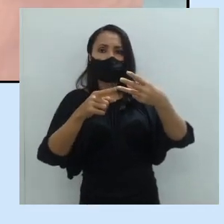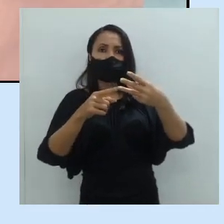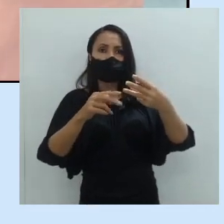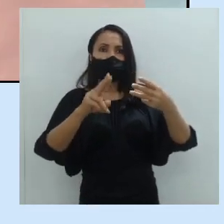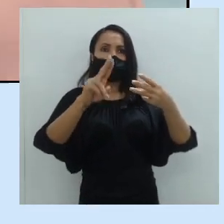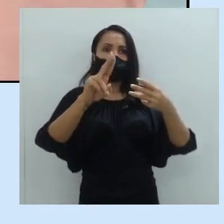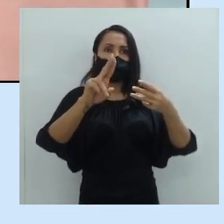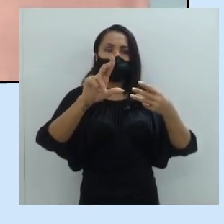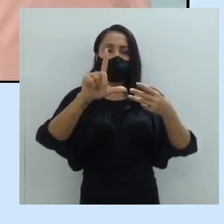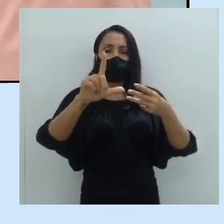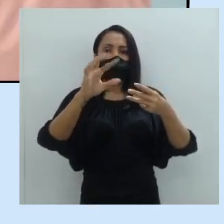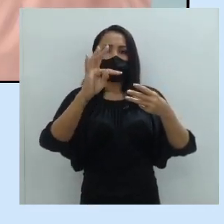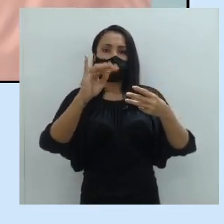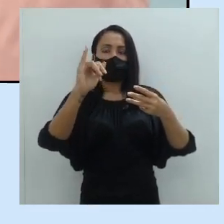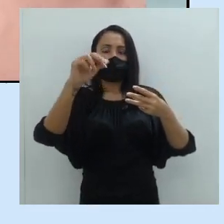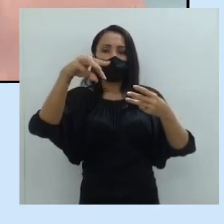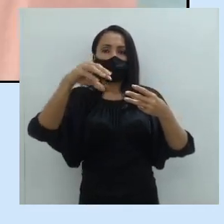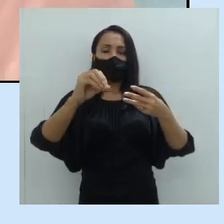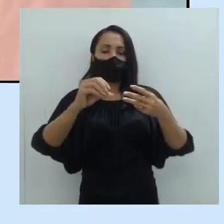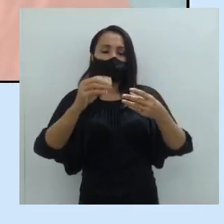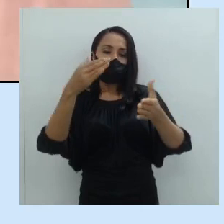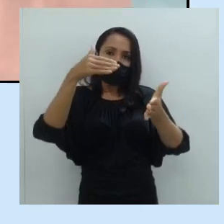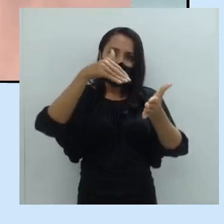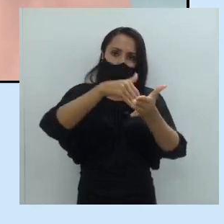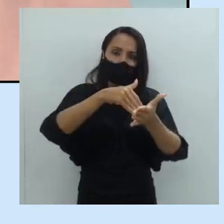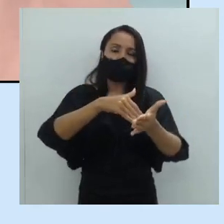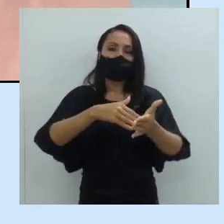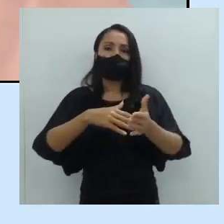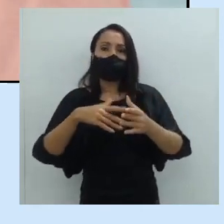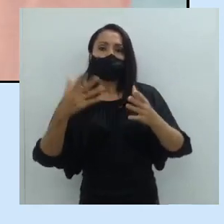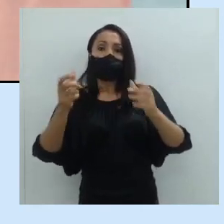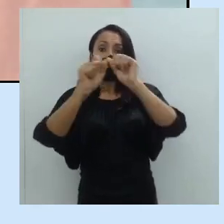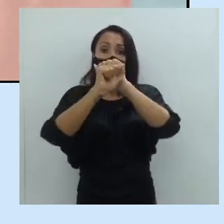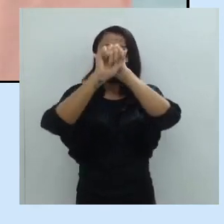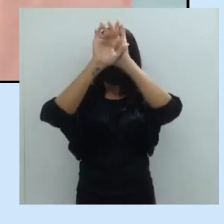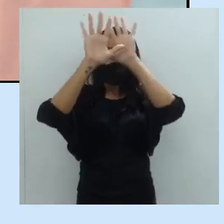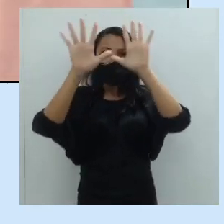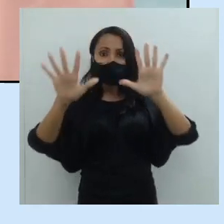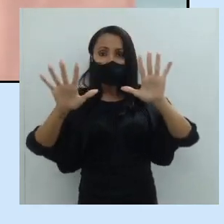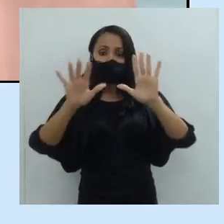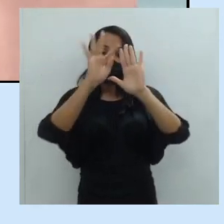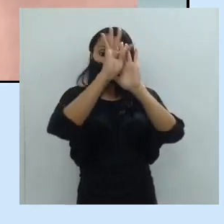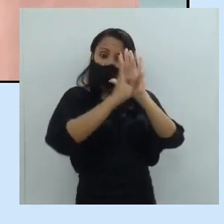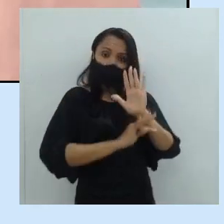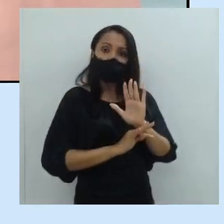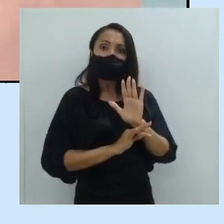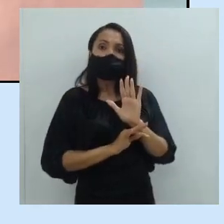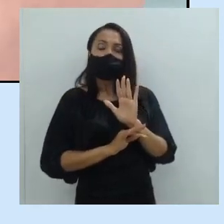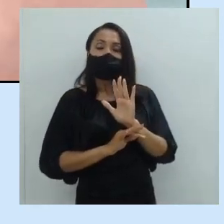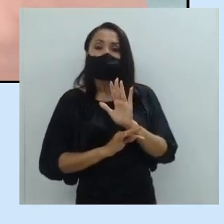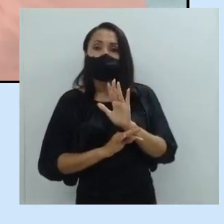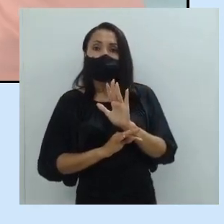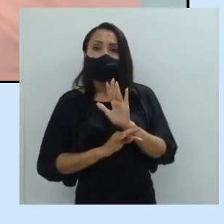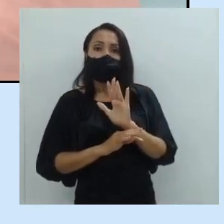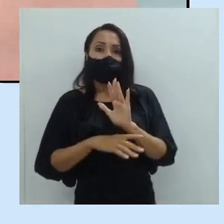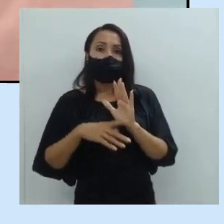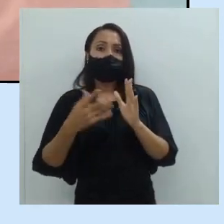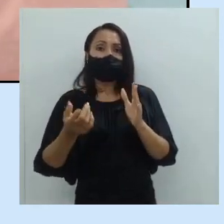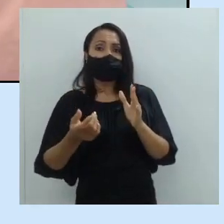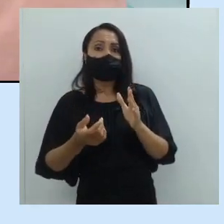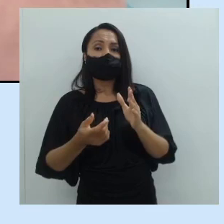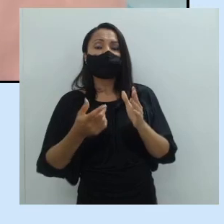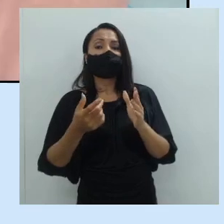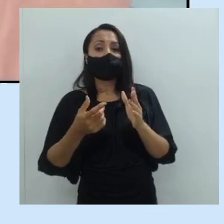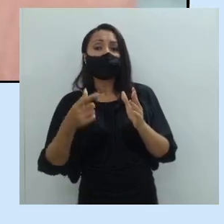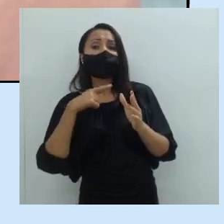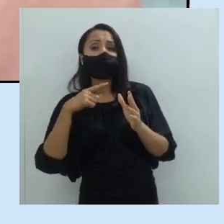essas palavras que estão explícitas, estão claras aí no texto, certo? Elas indicam uma outra